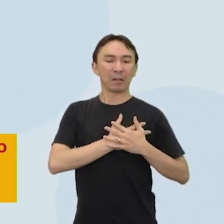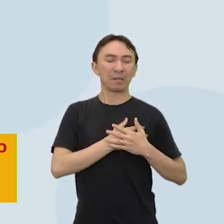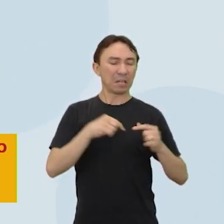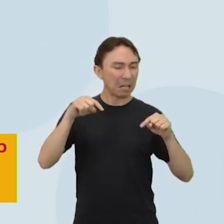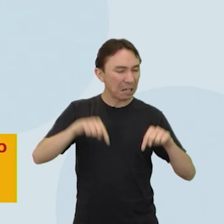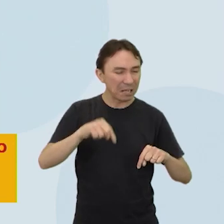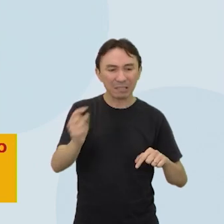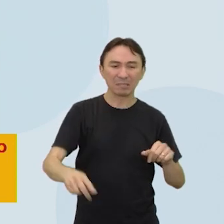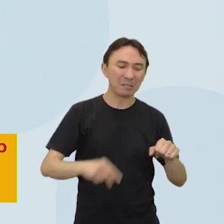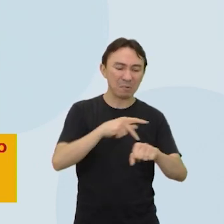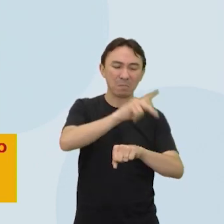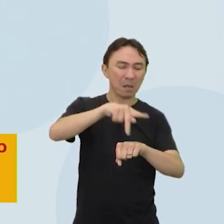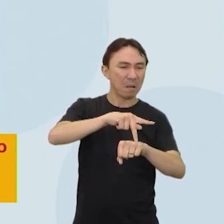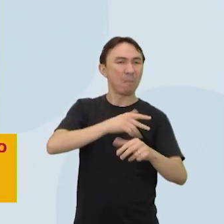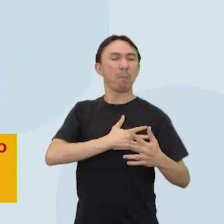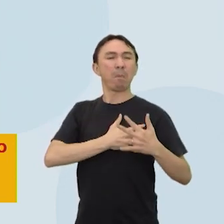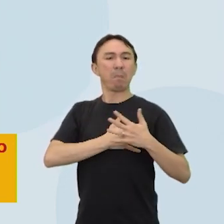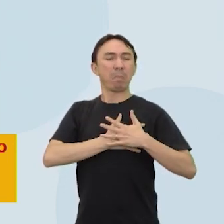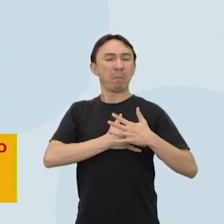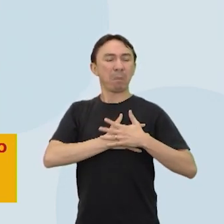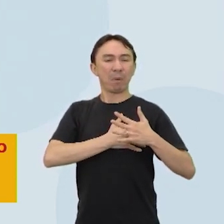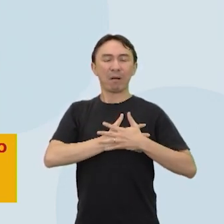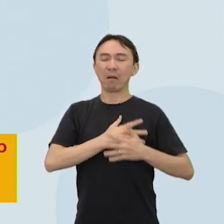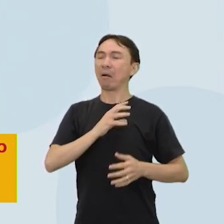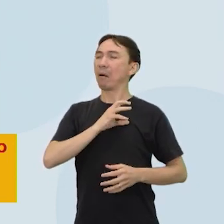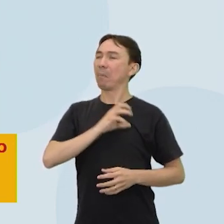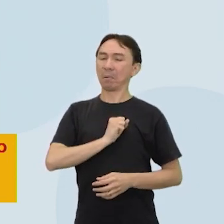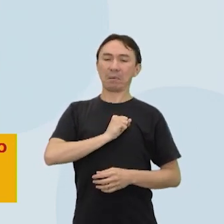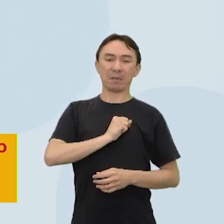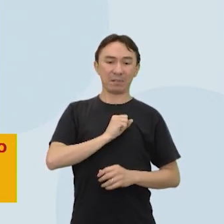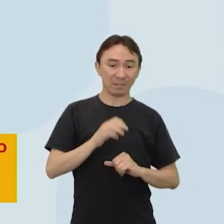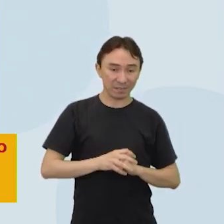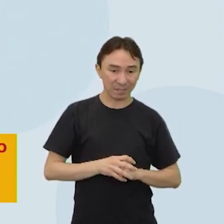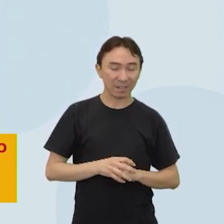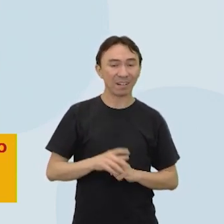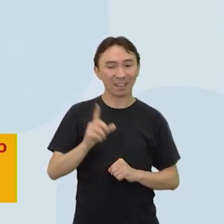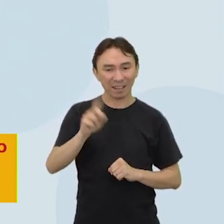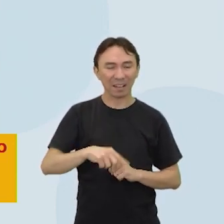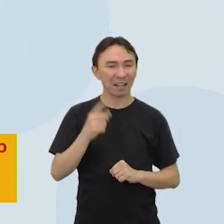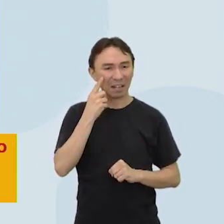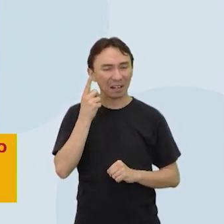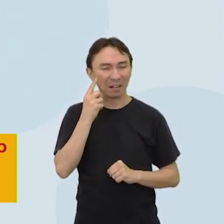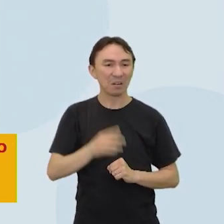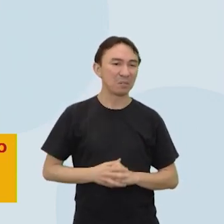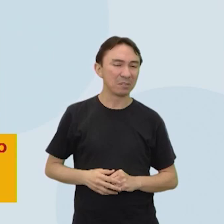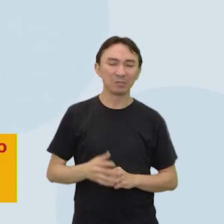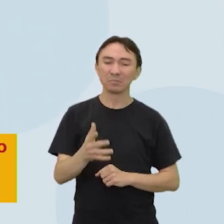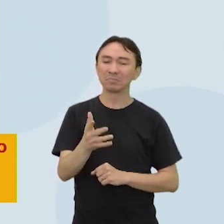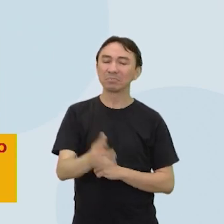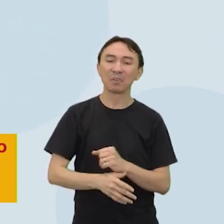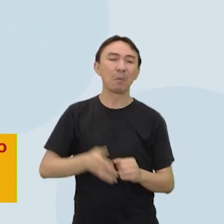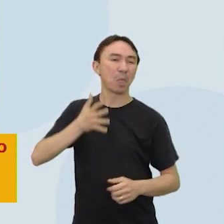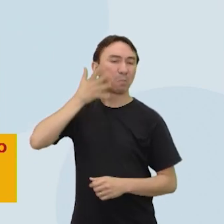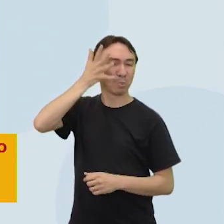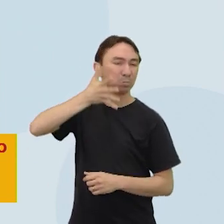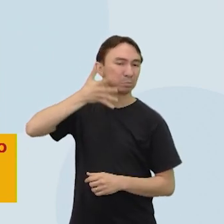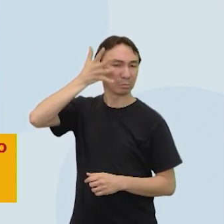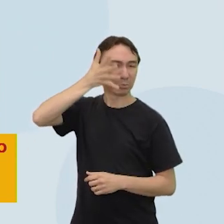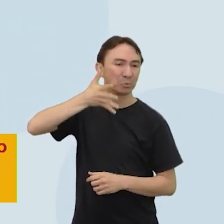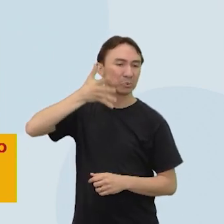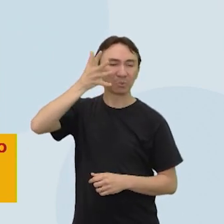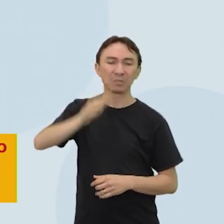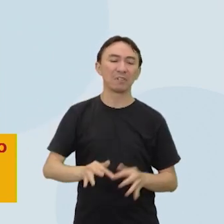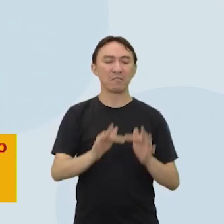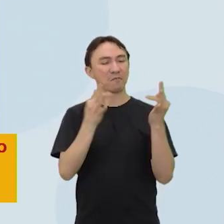do ditador é patriota. E um discurso muito em nome da família, da moral, que qualquer pessoa